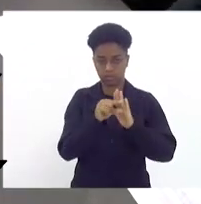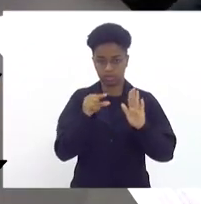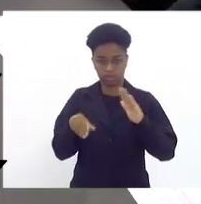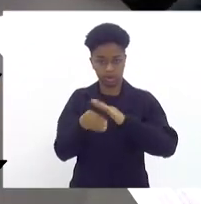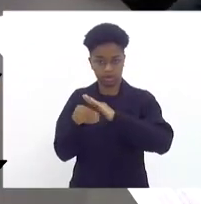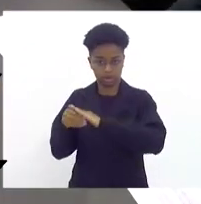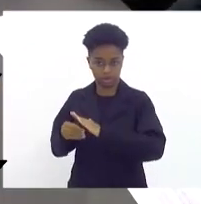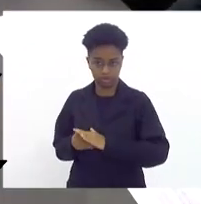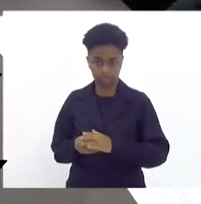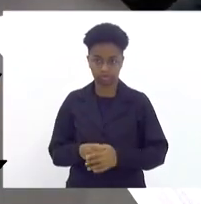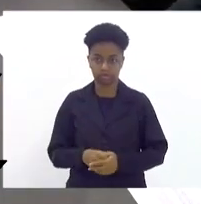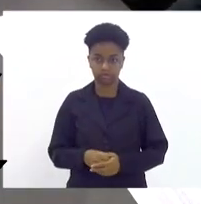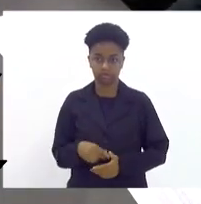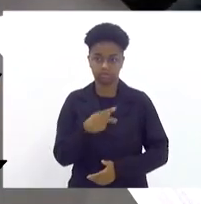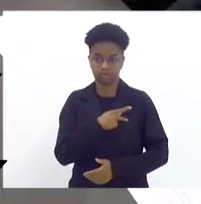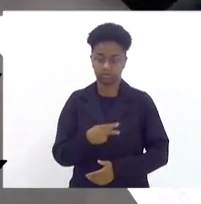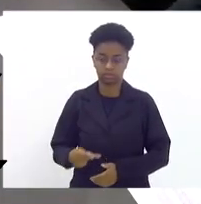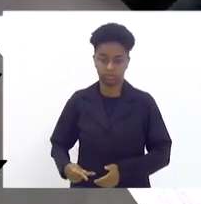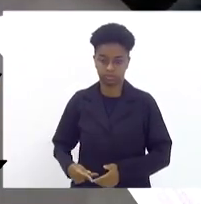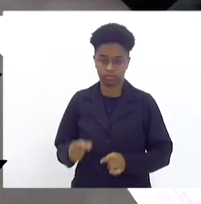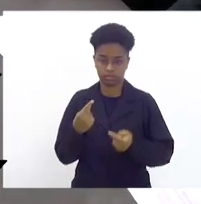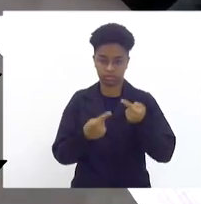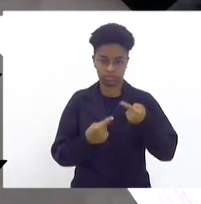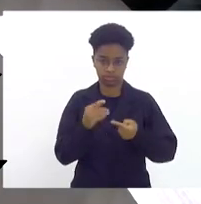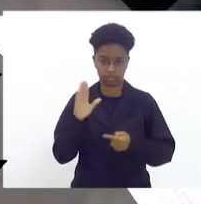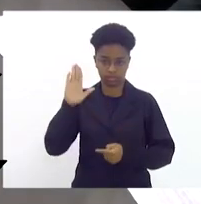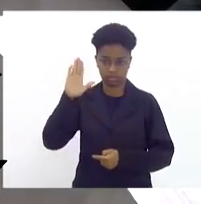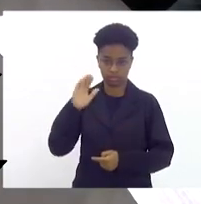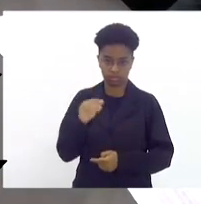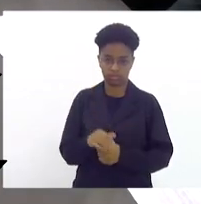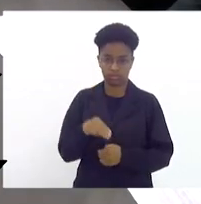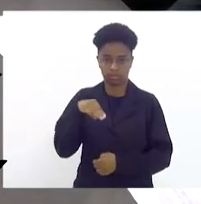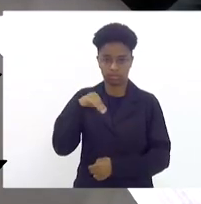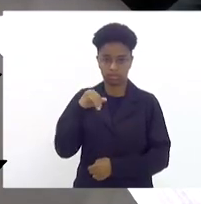Presidente, por favor. Para discutir, deputado Carlos Mick.